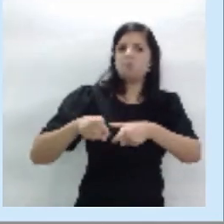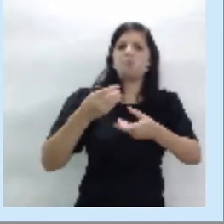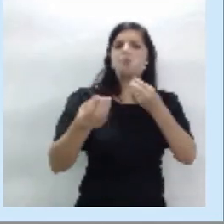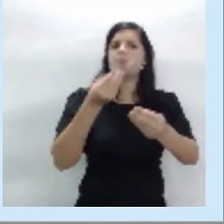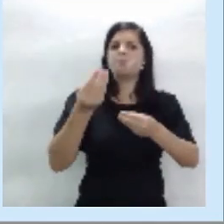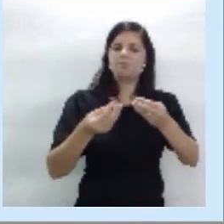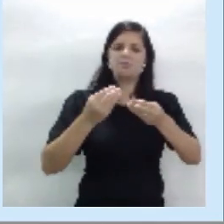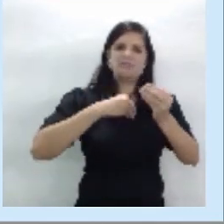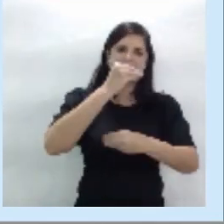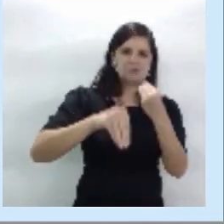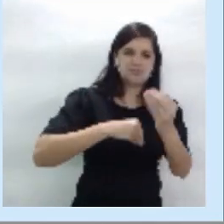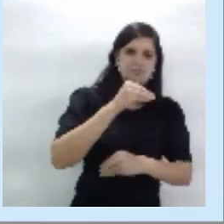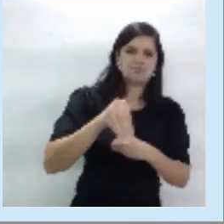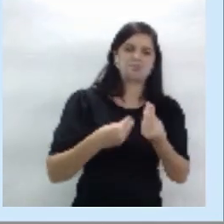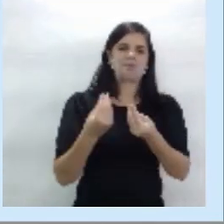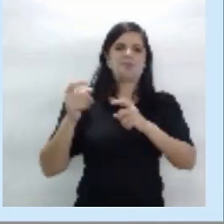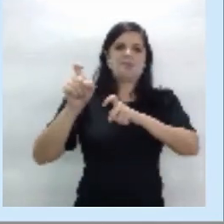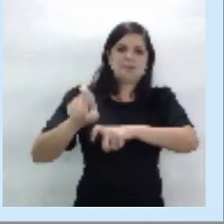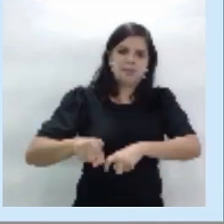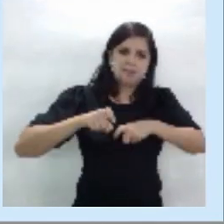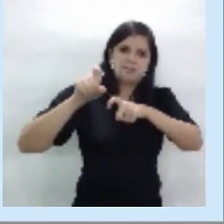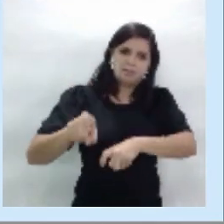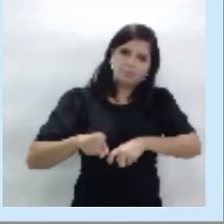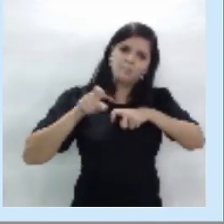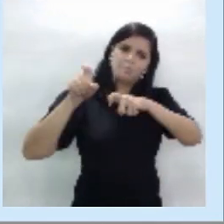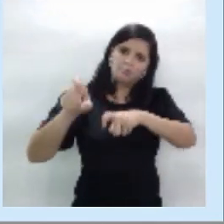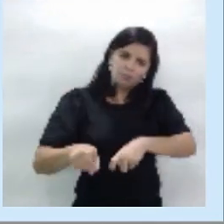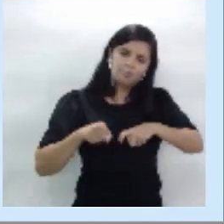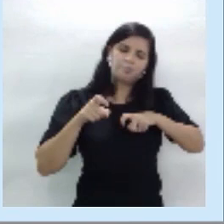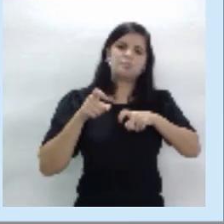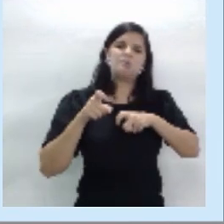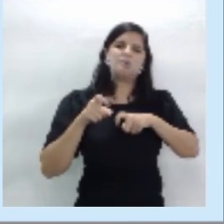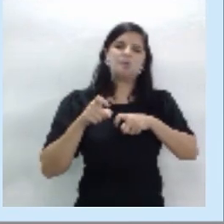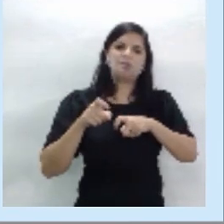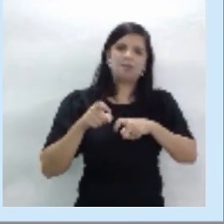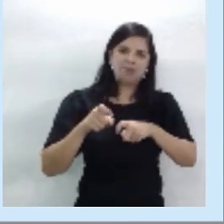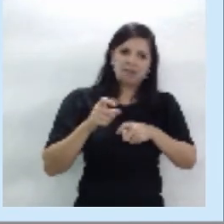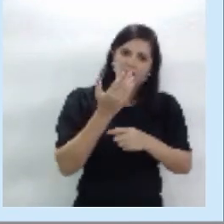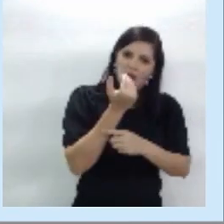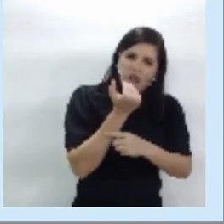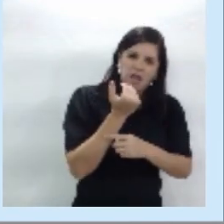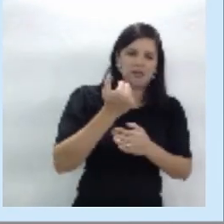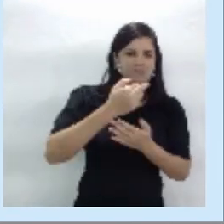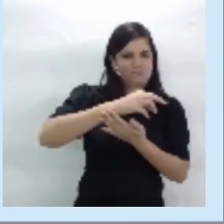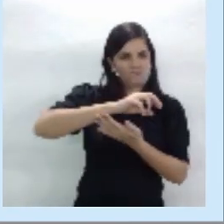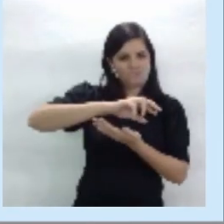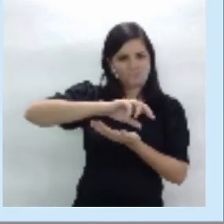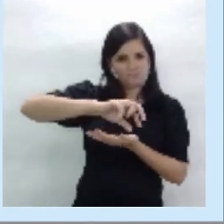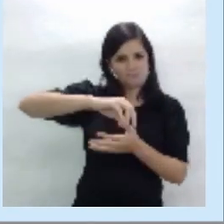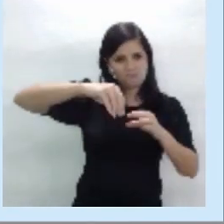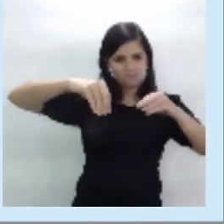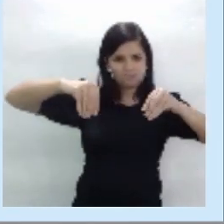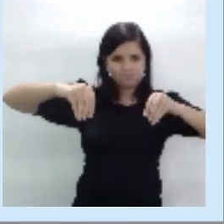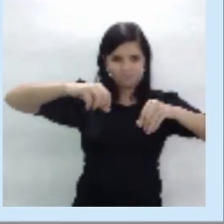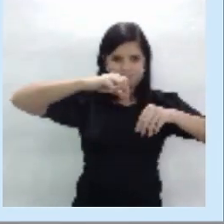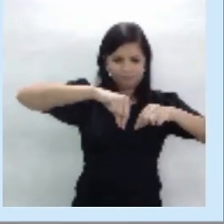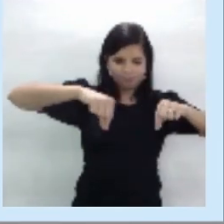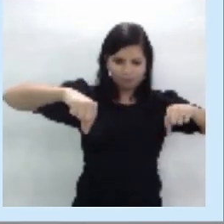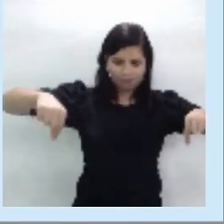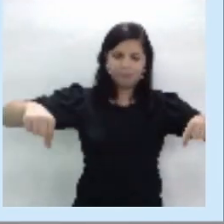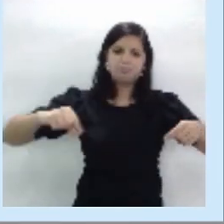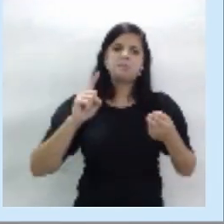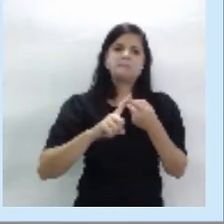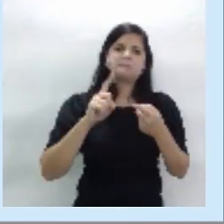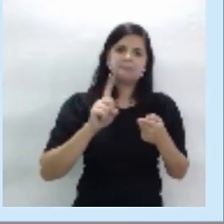a mistura, né? É a agricultura, tá? O processo ali de produção de alimentos por meio da terra, e também a pecuária,